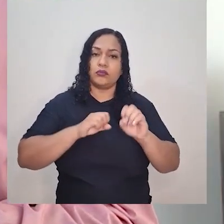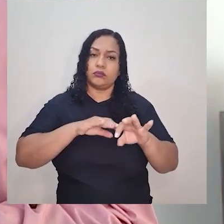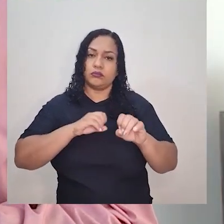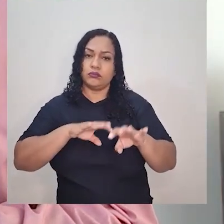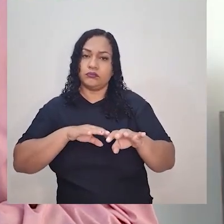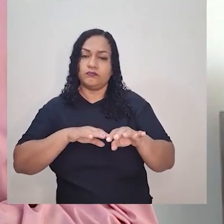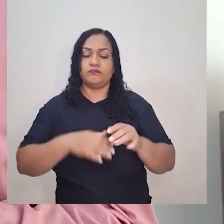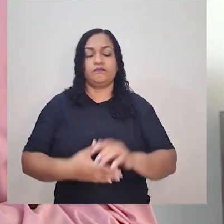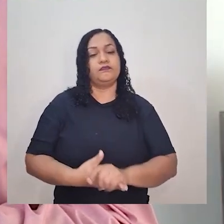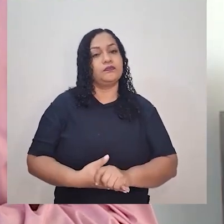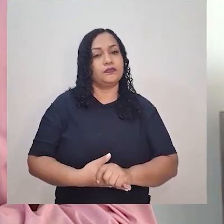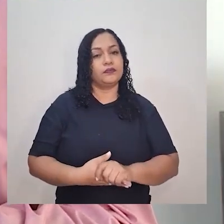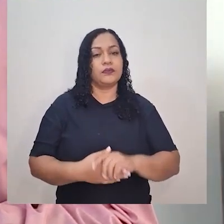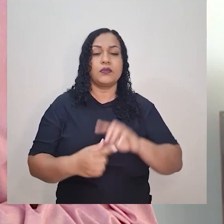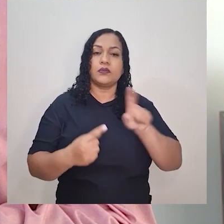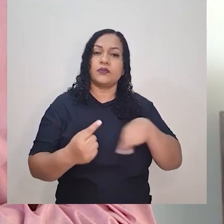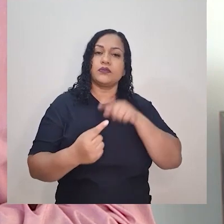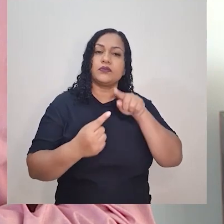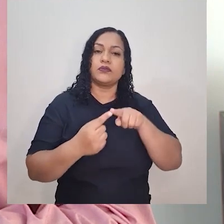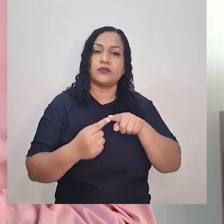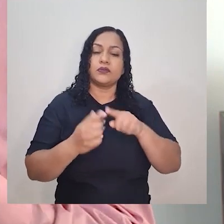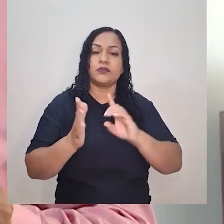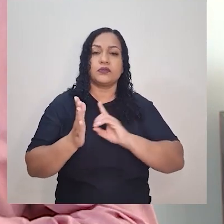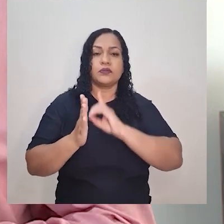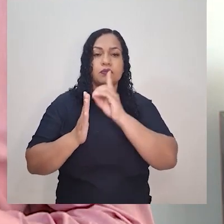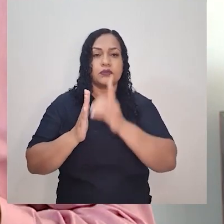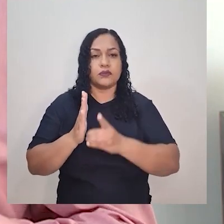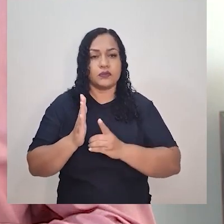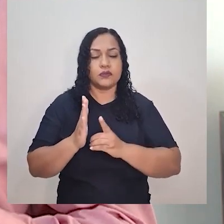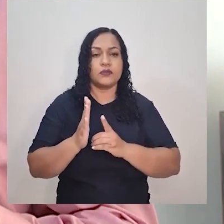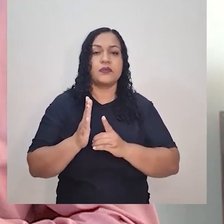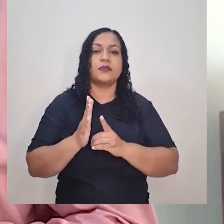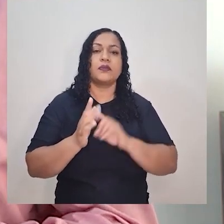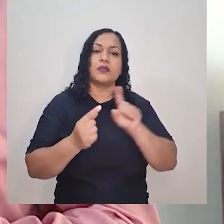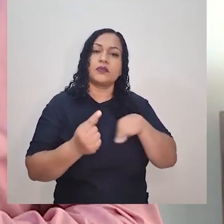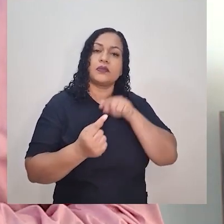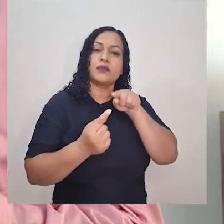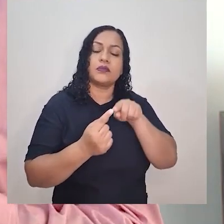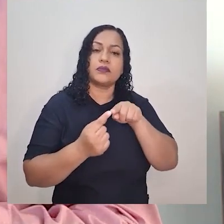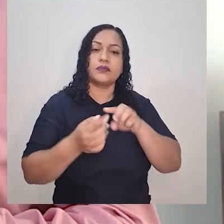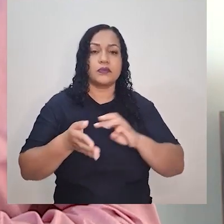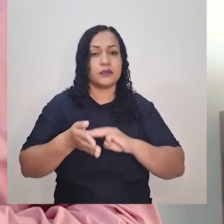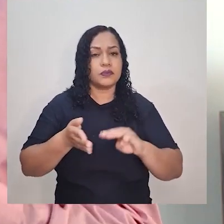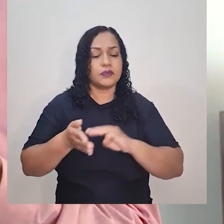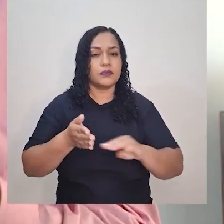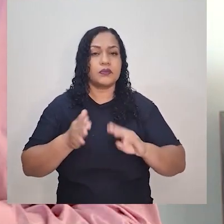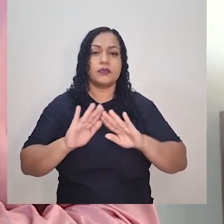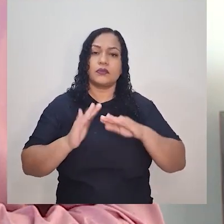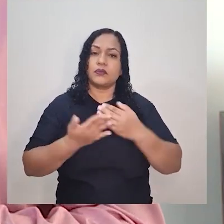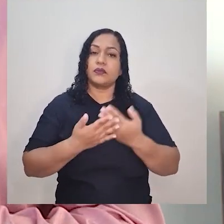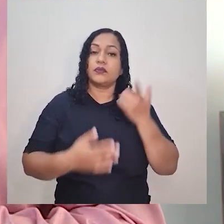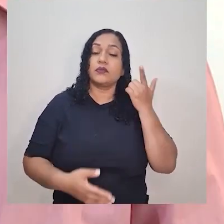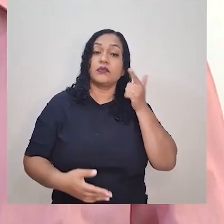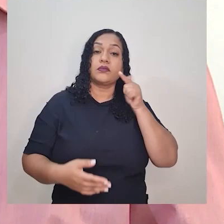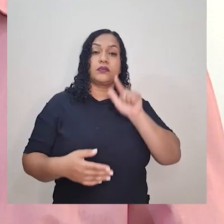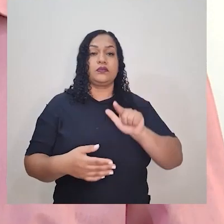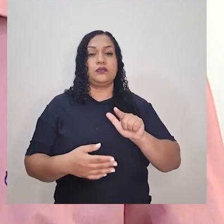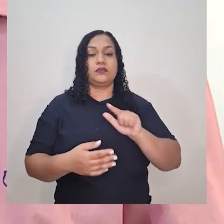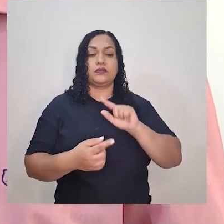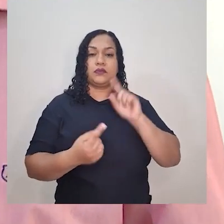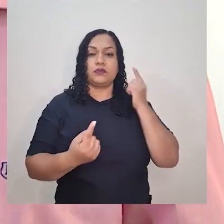diretrizes, metas e métodos para que a instituição de ensino consiga atingir os objetivos a que se propõe.